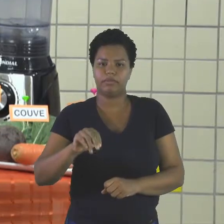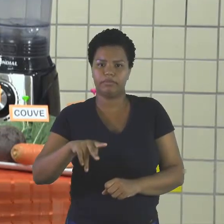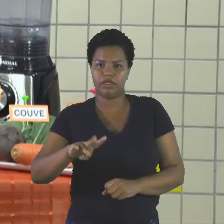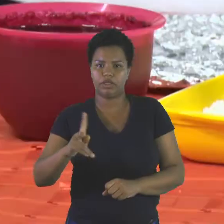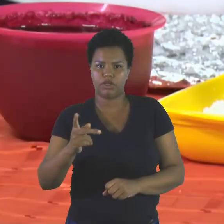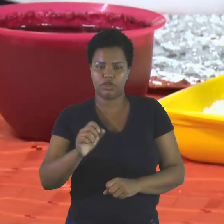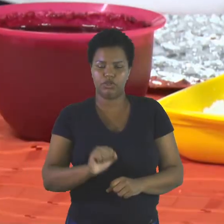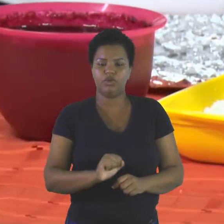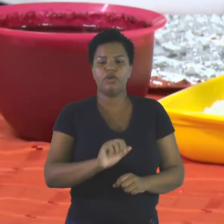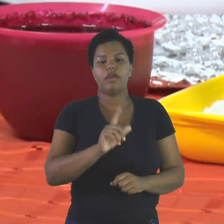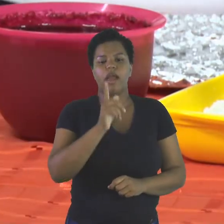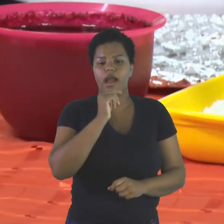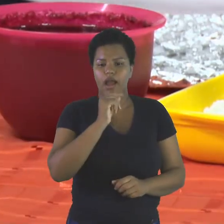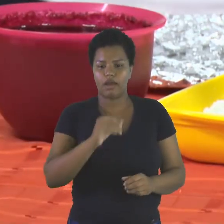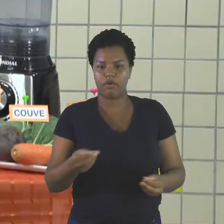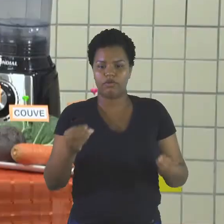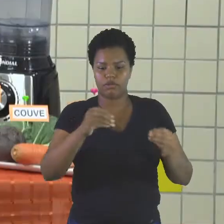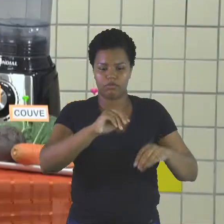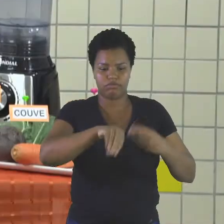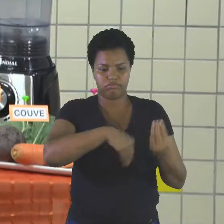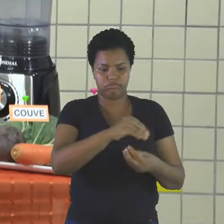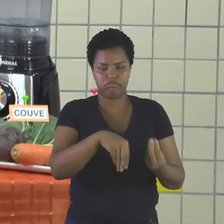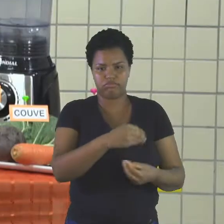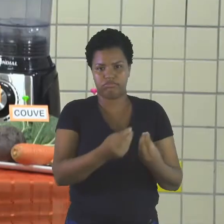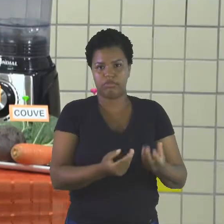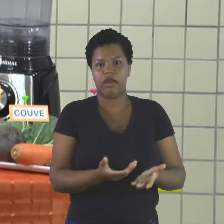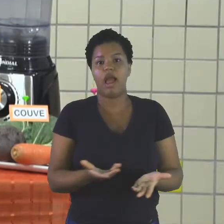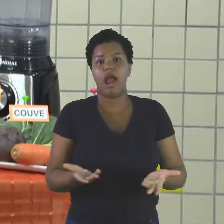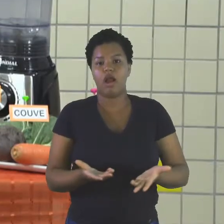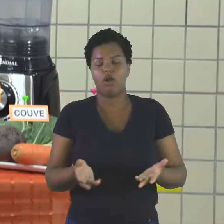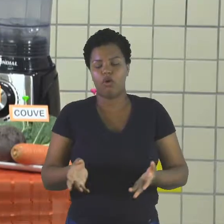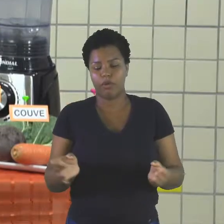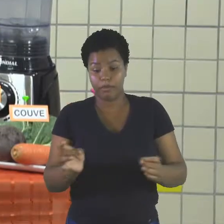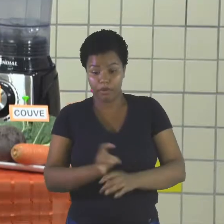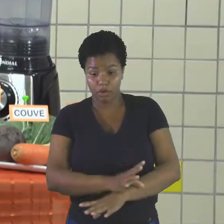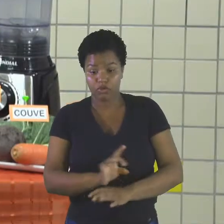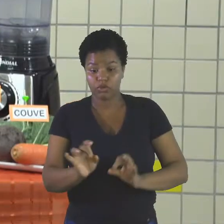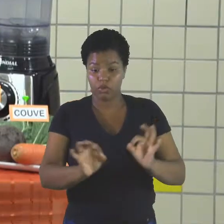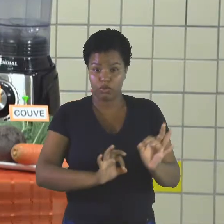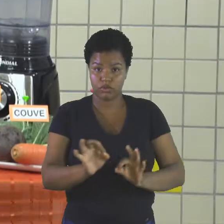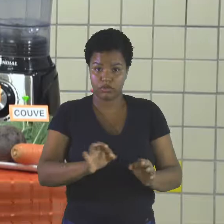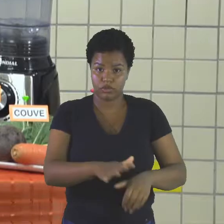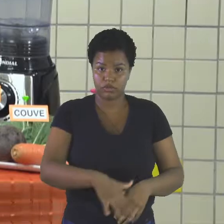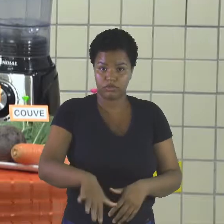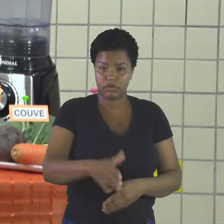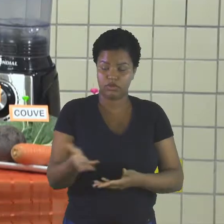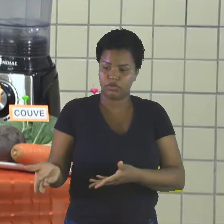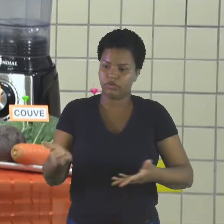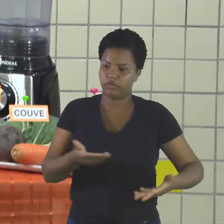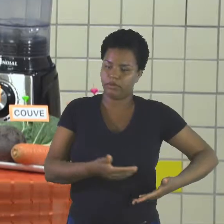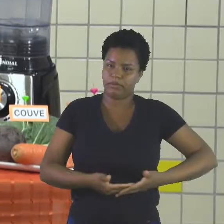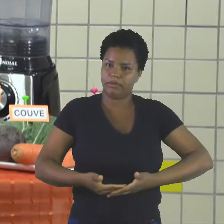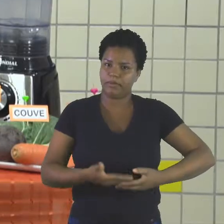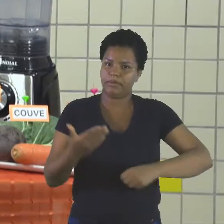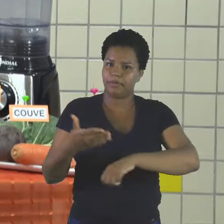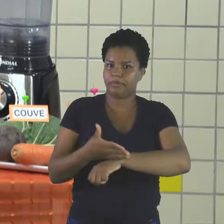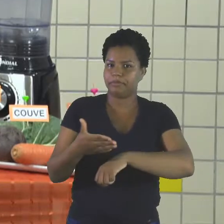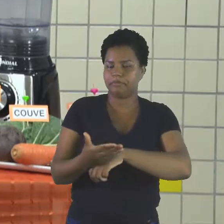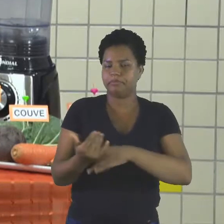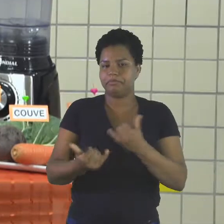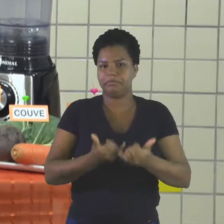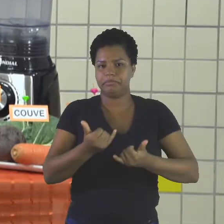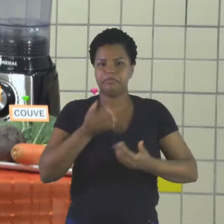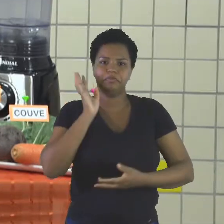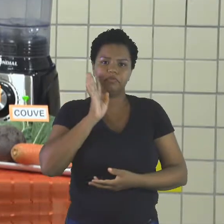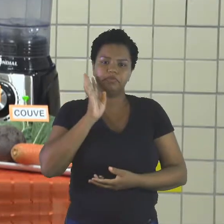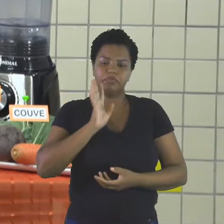prontas é hora de organizarmos o espaço e convidar um bebê para participar dessa brincadeira bem legal então você vai